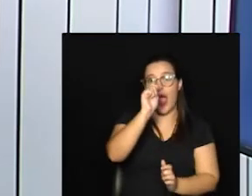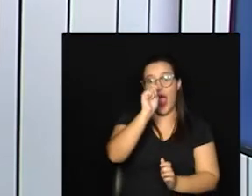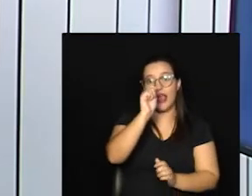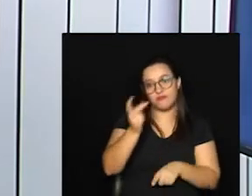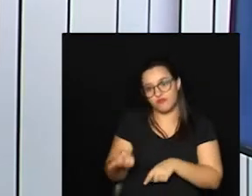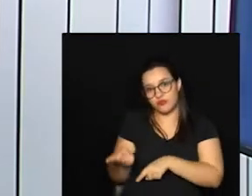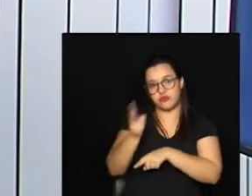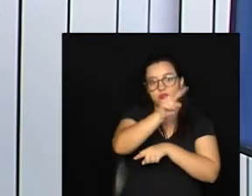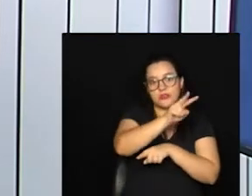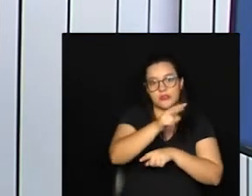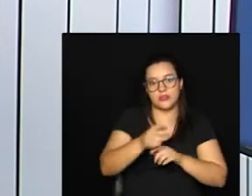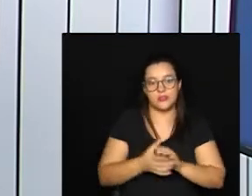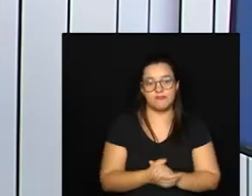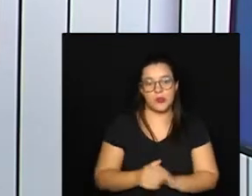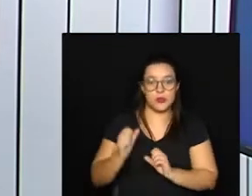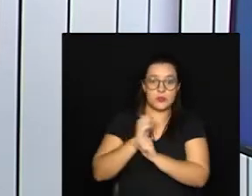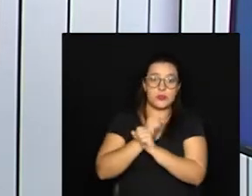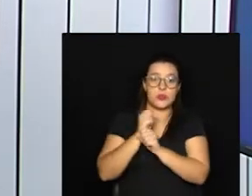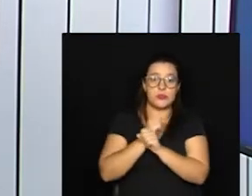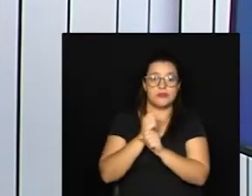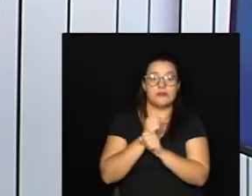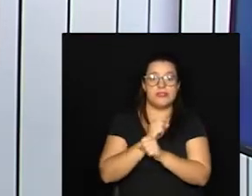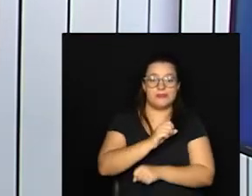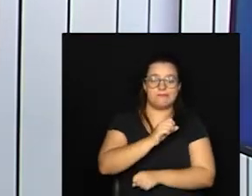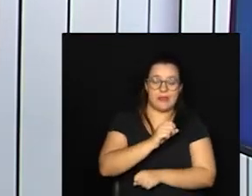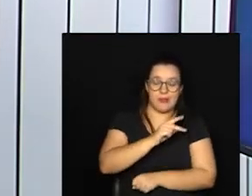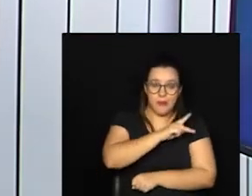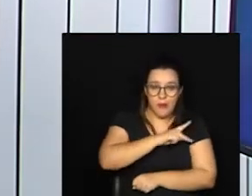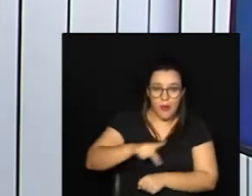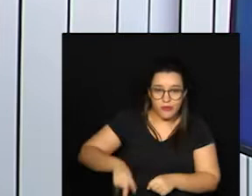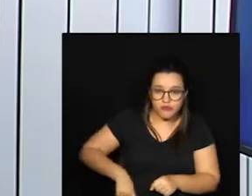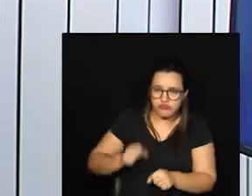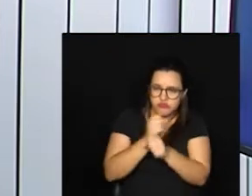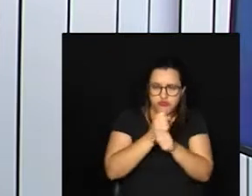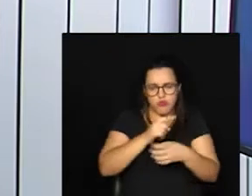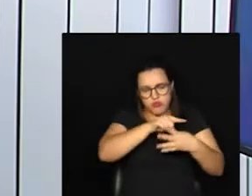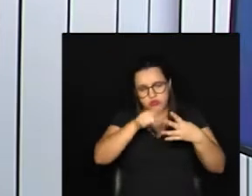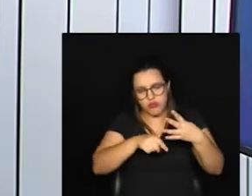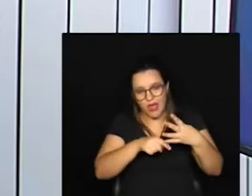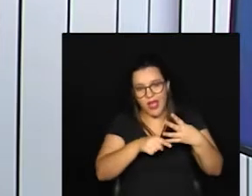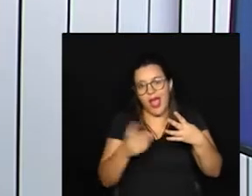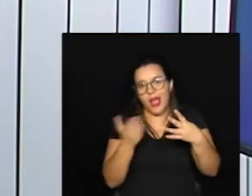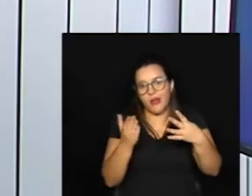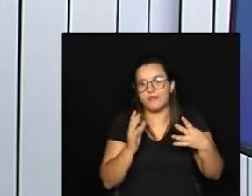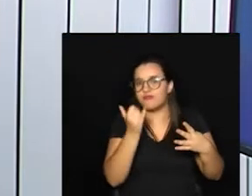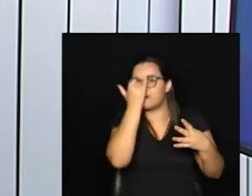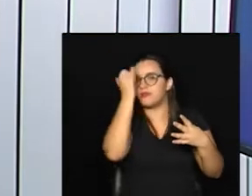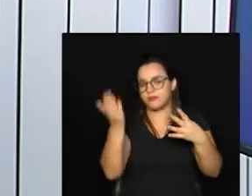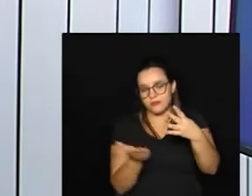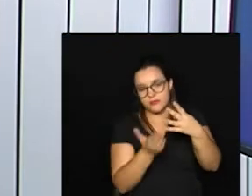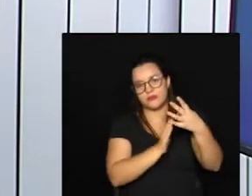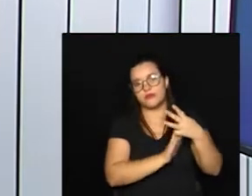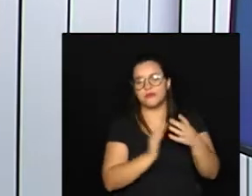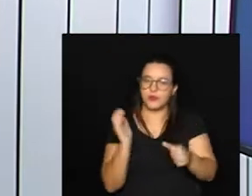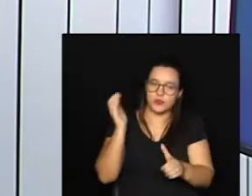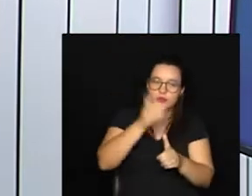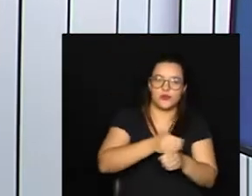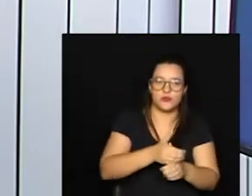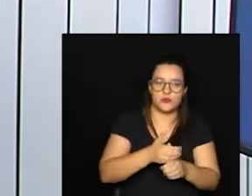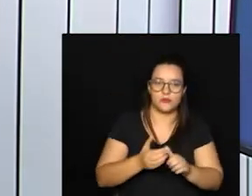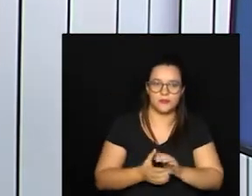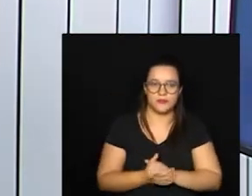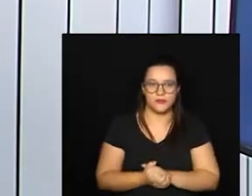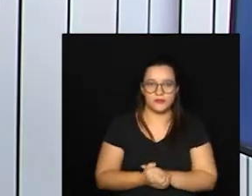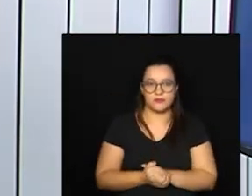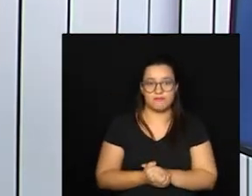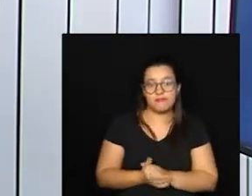primeira vez, diante de muito tempo, a Ponte deixa o G4 e é o Juventude que integra aí esse grupo dos quatro melhores.